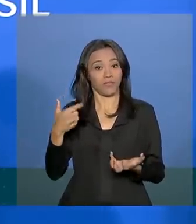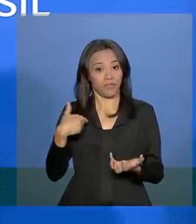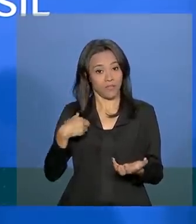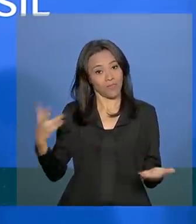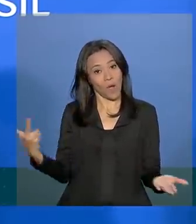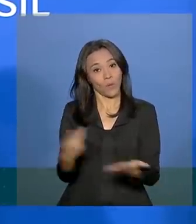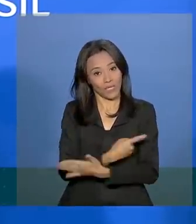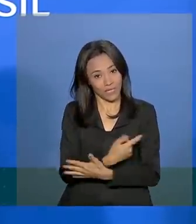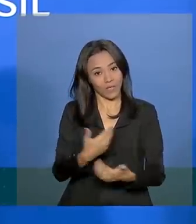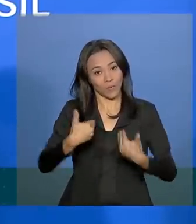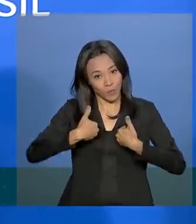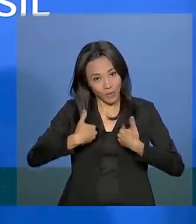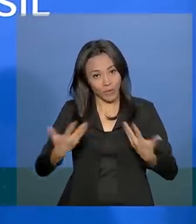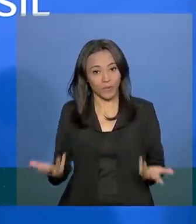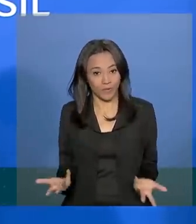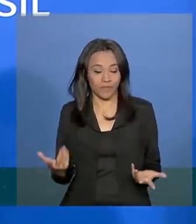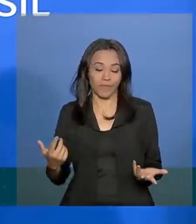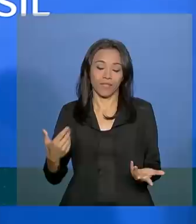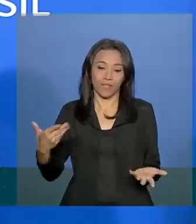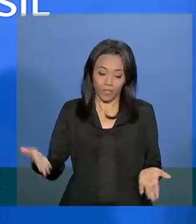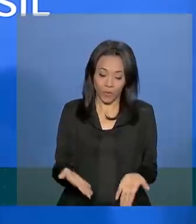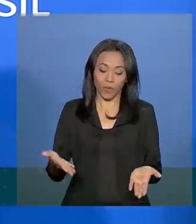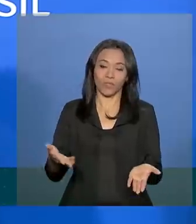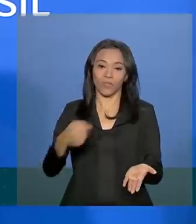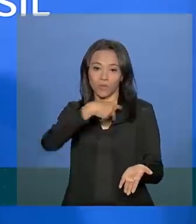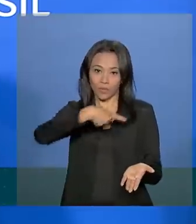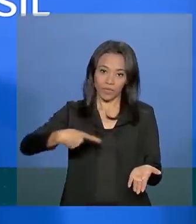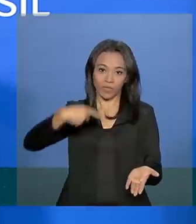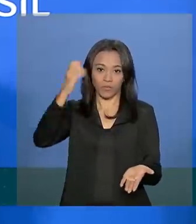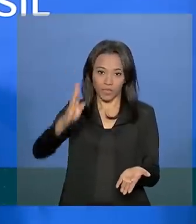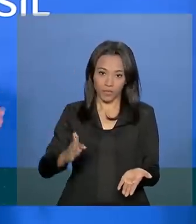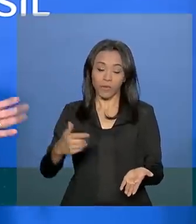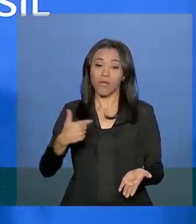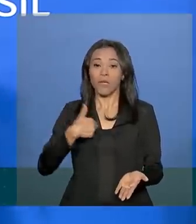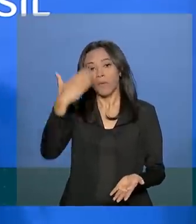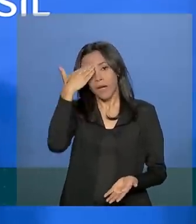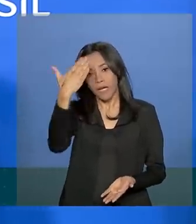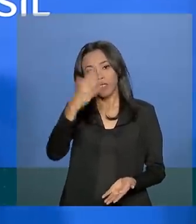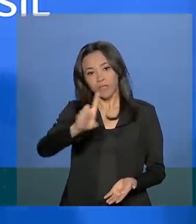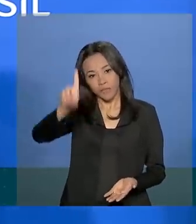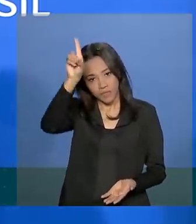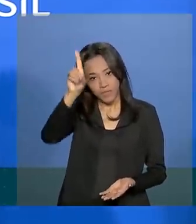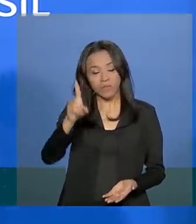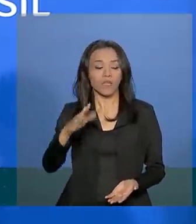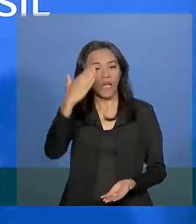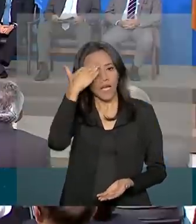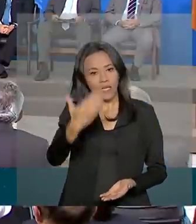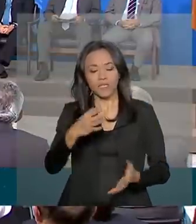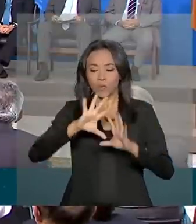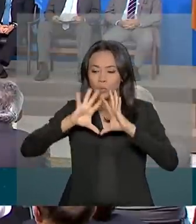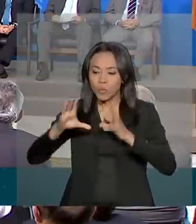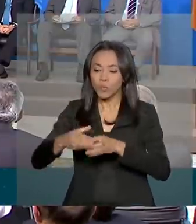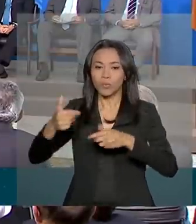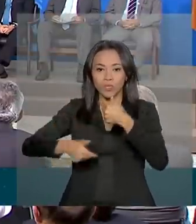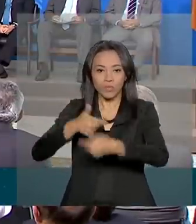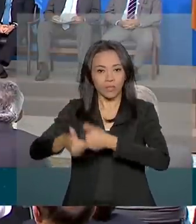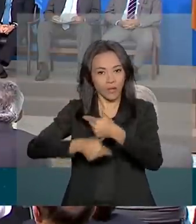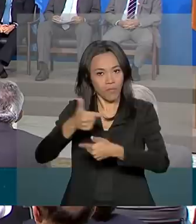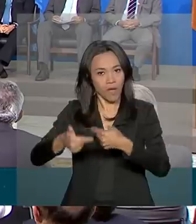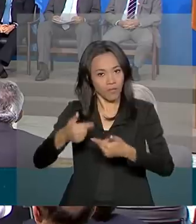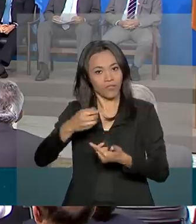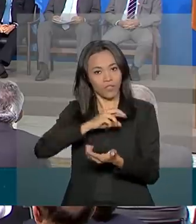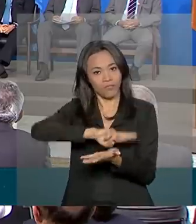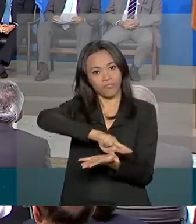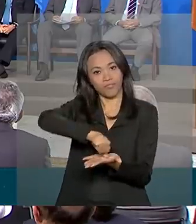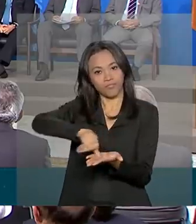de presidente da república agradeço a deus também a equipe de emergência que nós temos onde